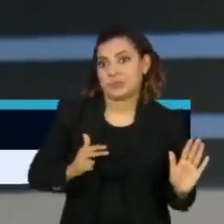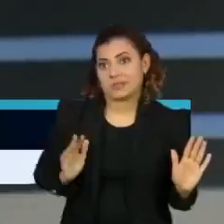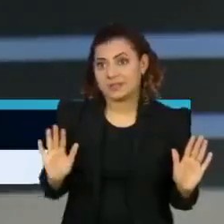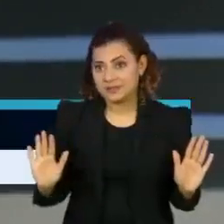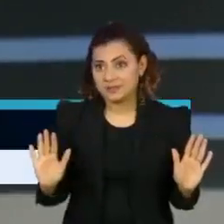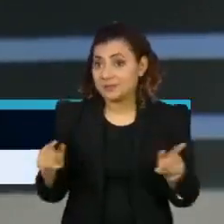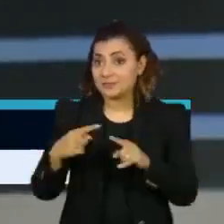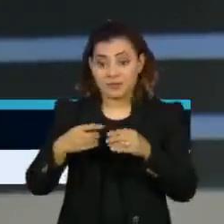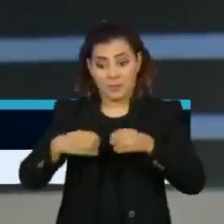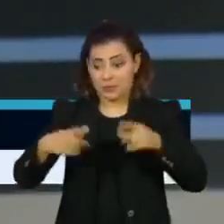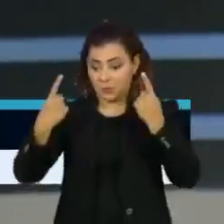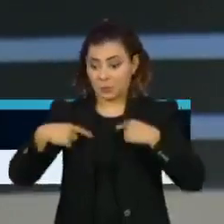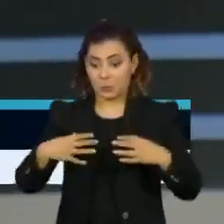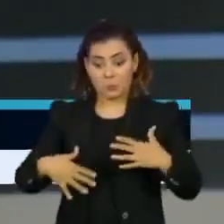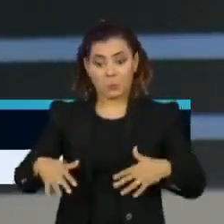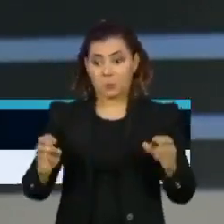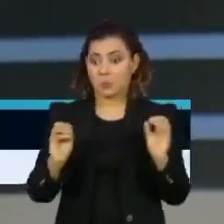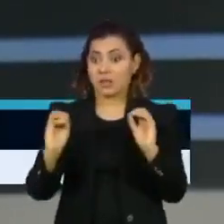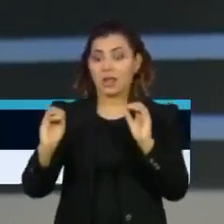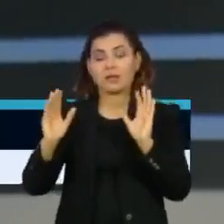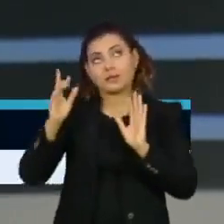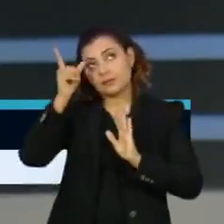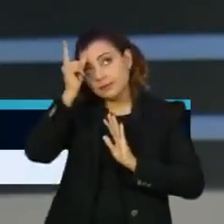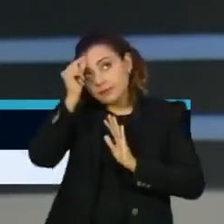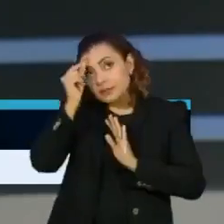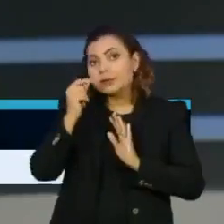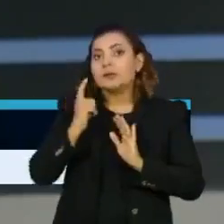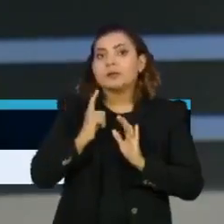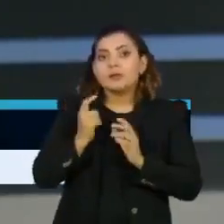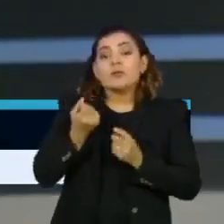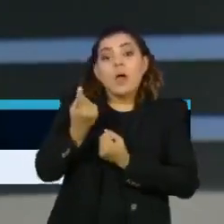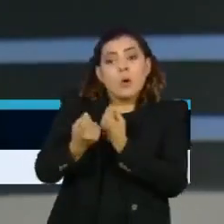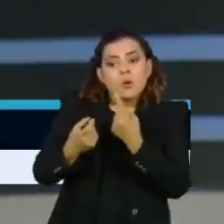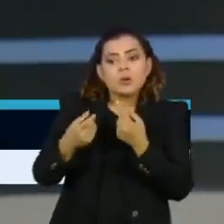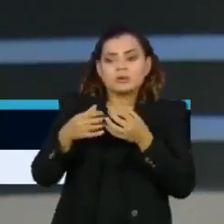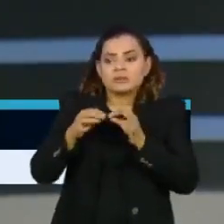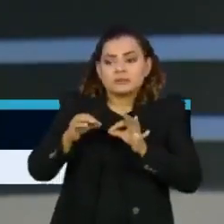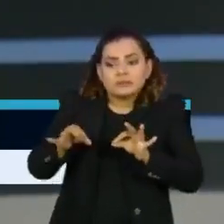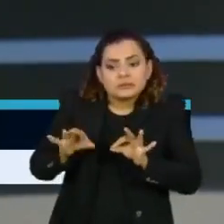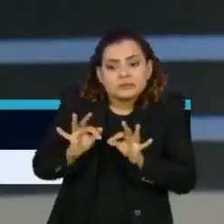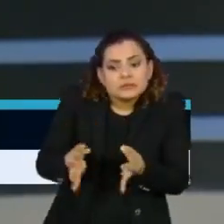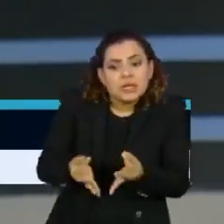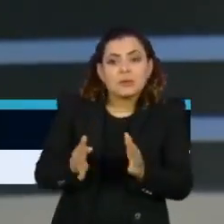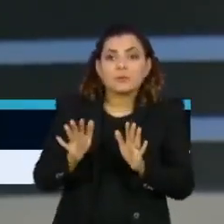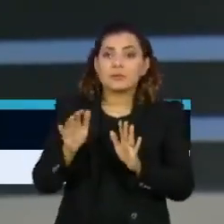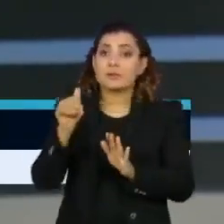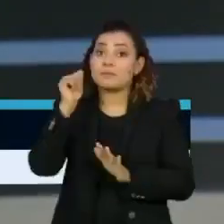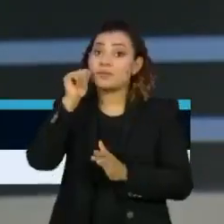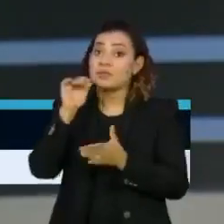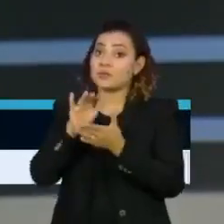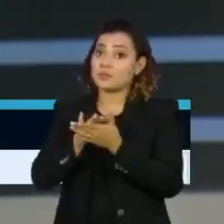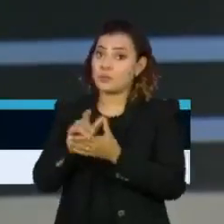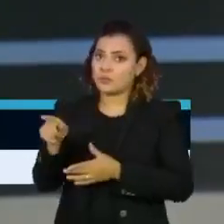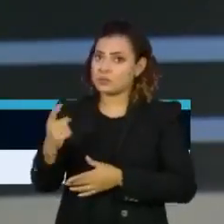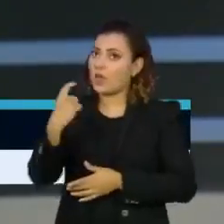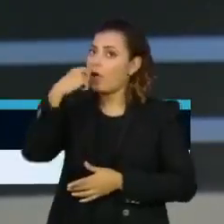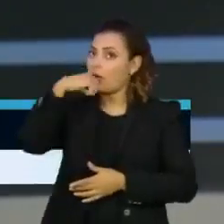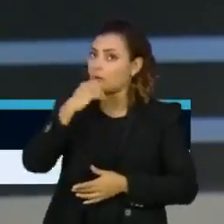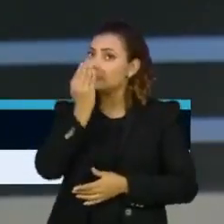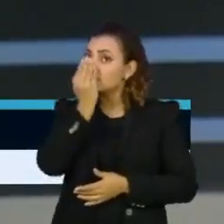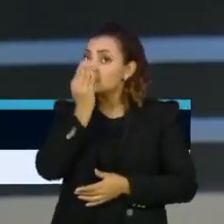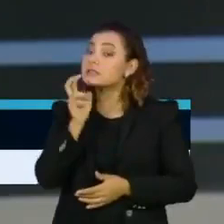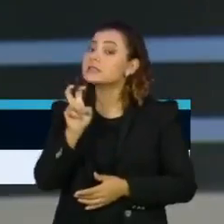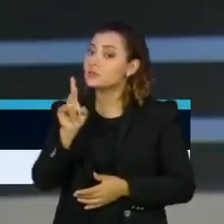nenhuma sequela né teve sintomas muito leves tá minha mulher ficou entubada